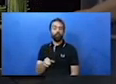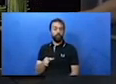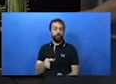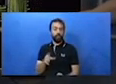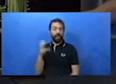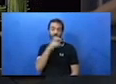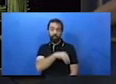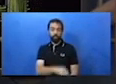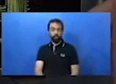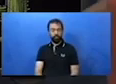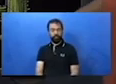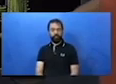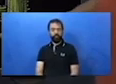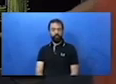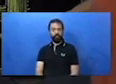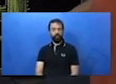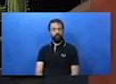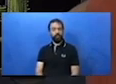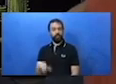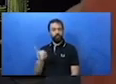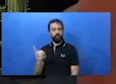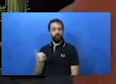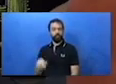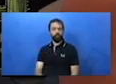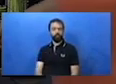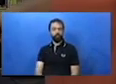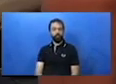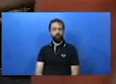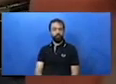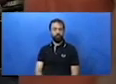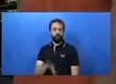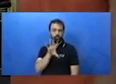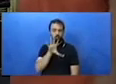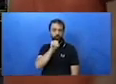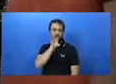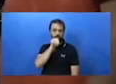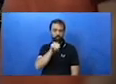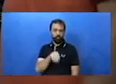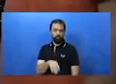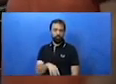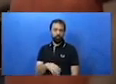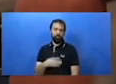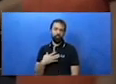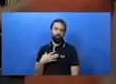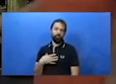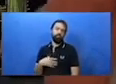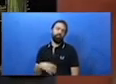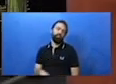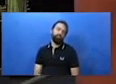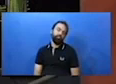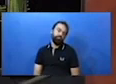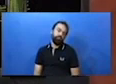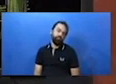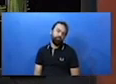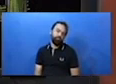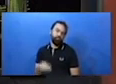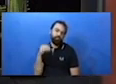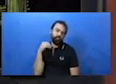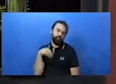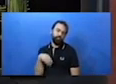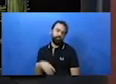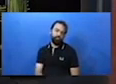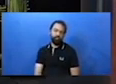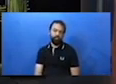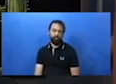ligeiro. Na letra I, o pato é preguiçoso, coitado do pato. E